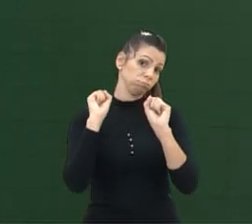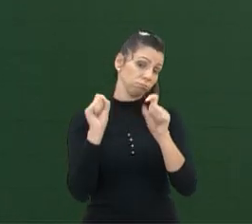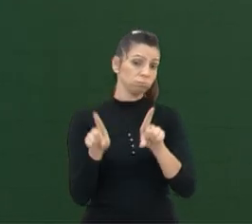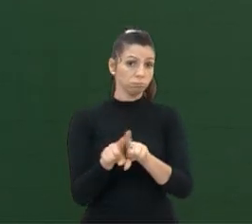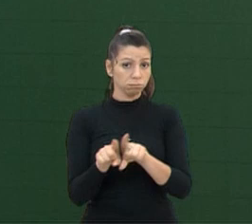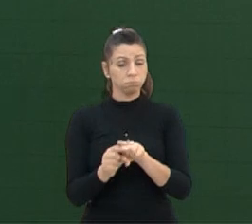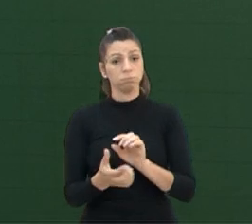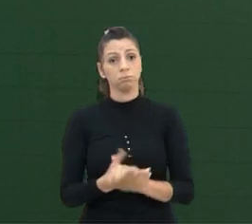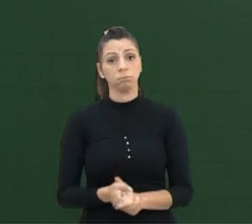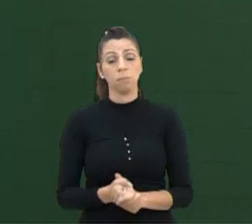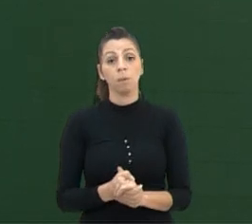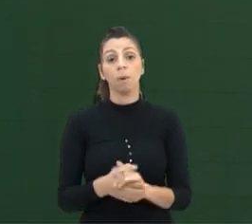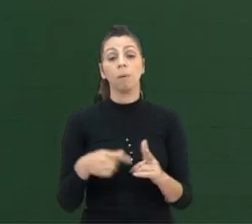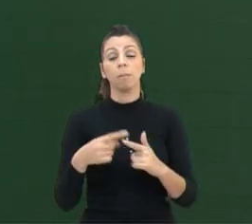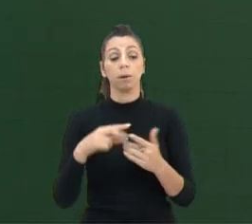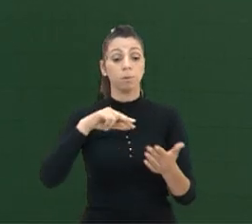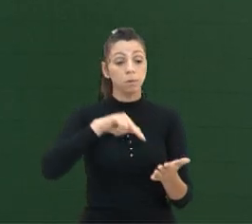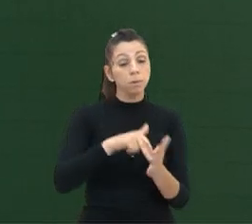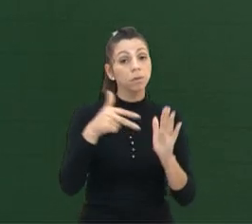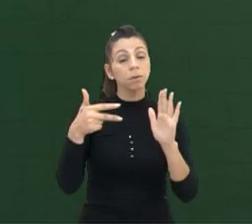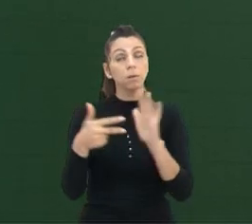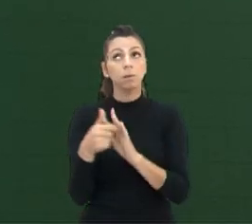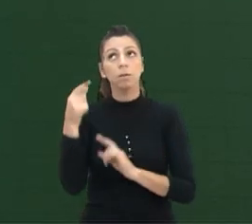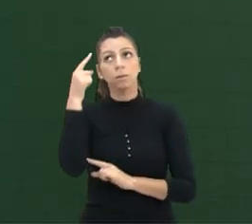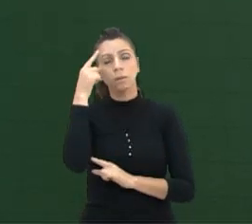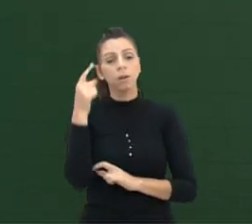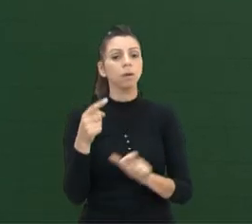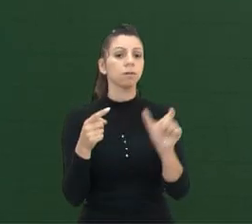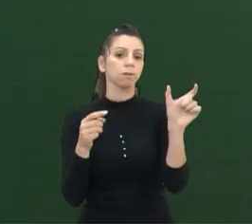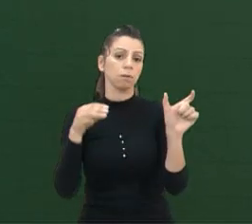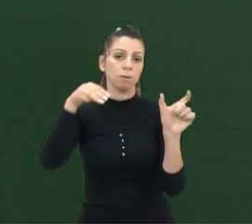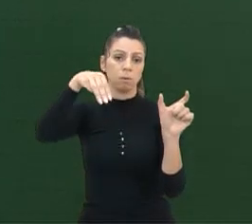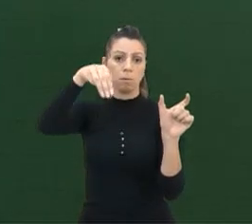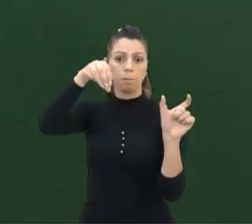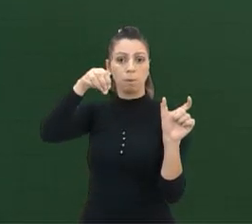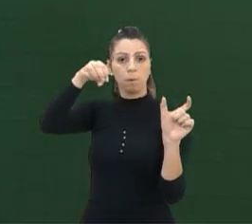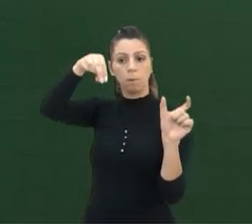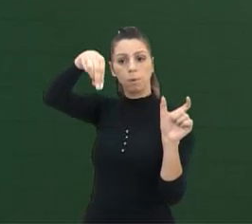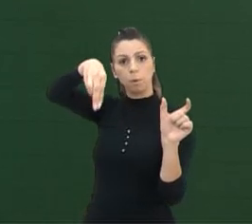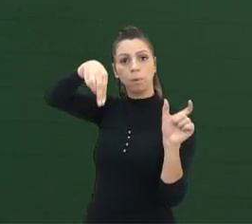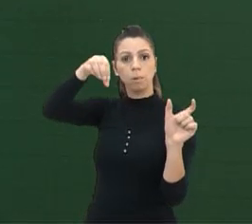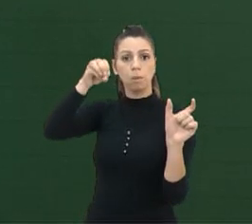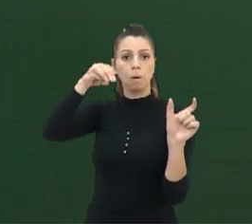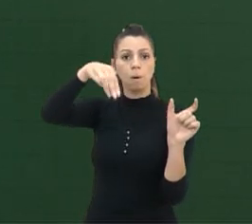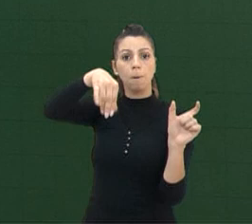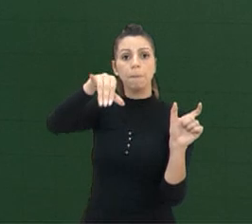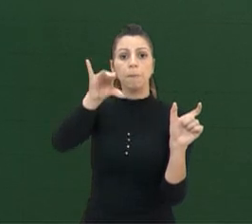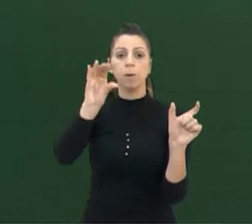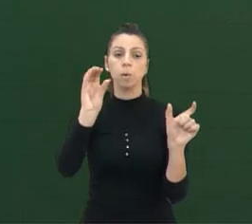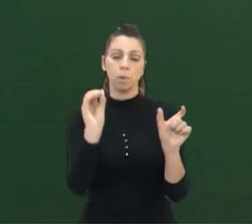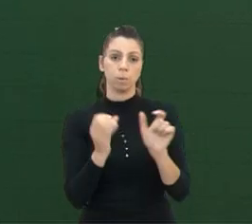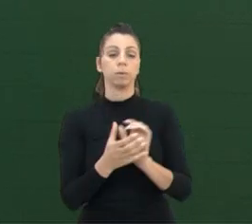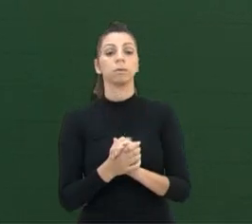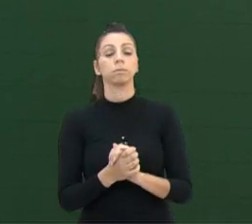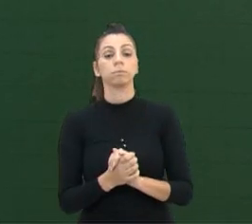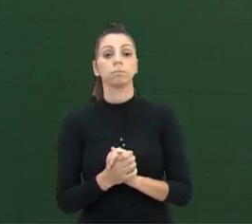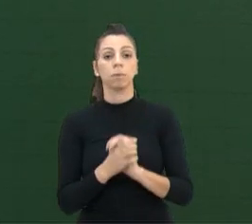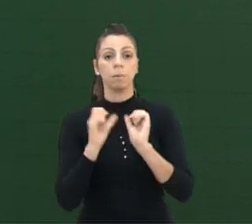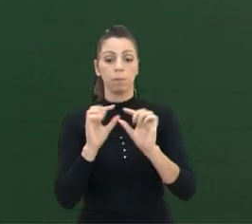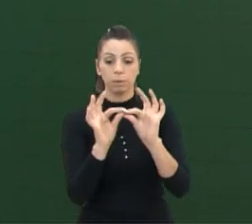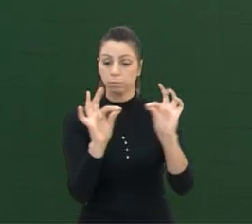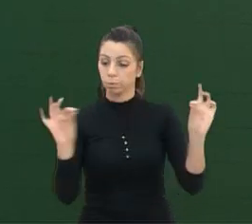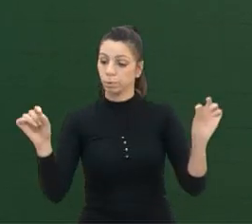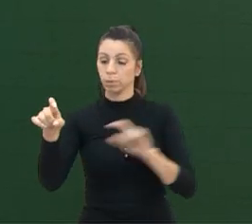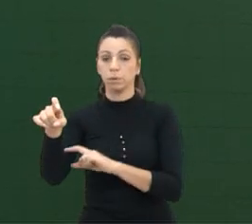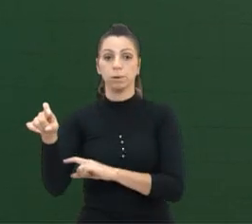quê? Porque é o significado que eu vou dando a partir da ideia de monômio. Eu posso representar como sendo o segmento de medida x, ou então a área